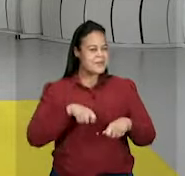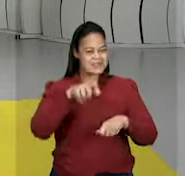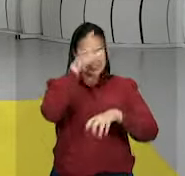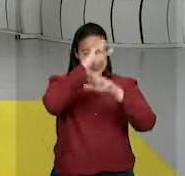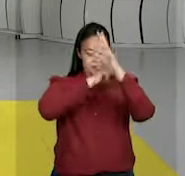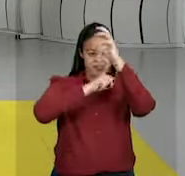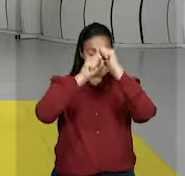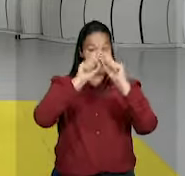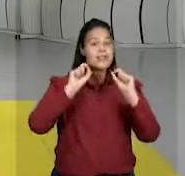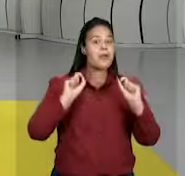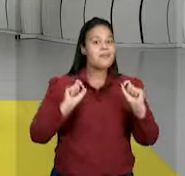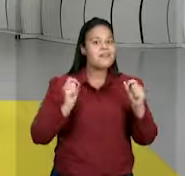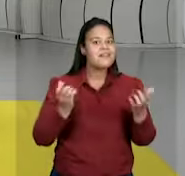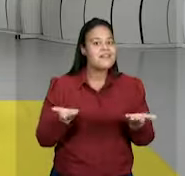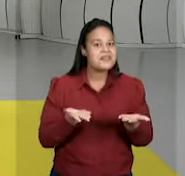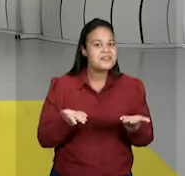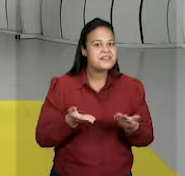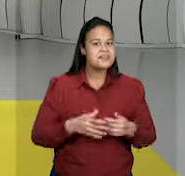trabalhada nessa aula.